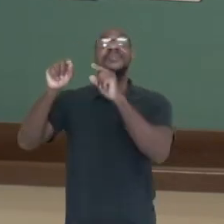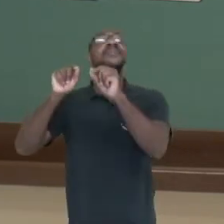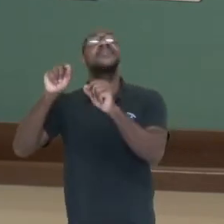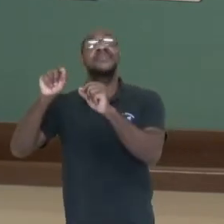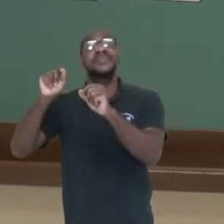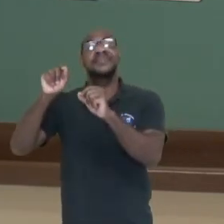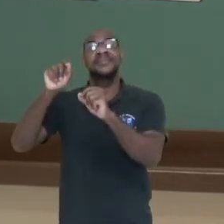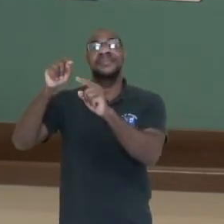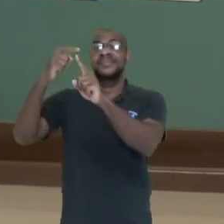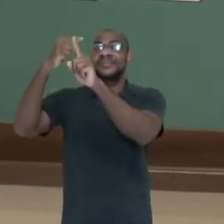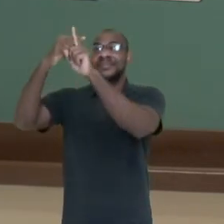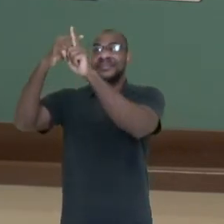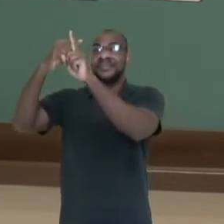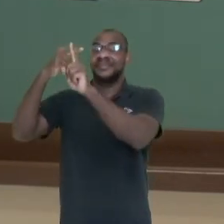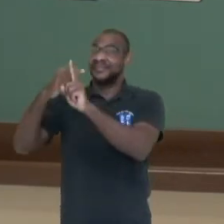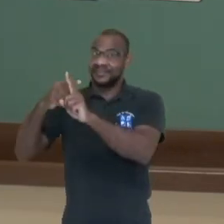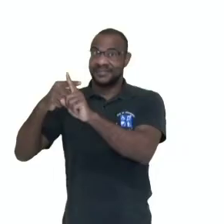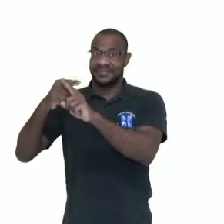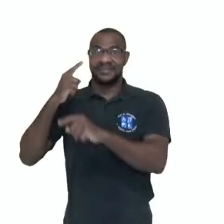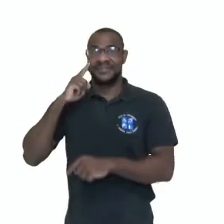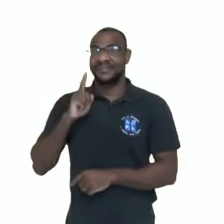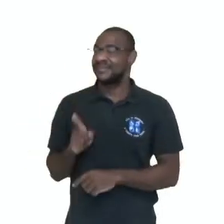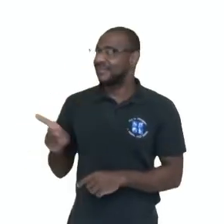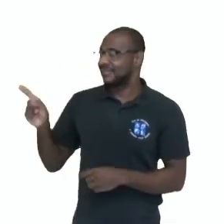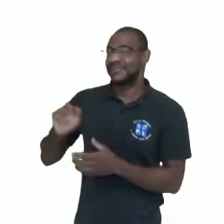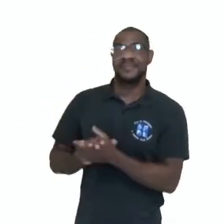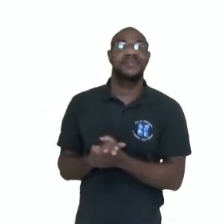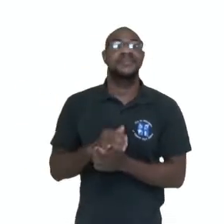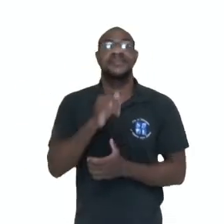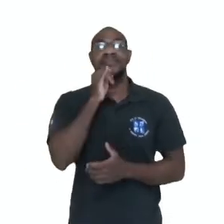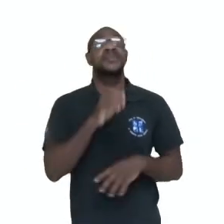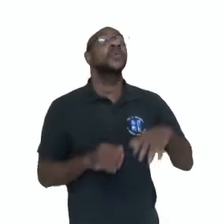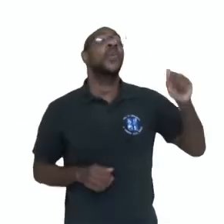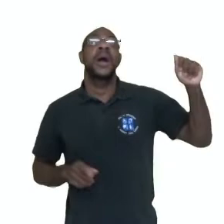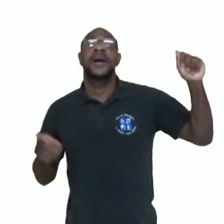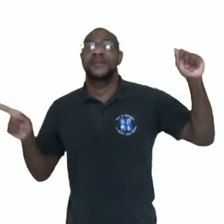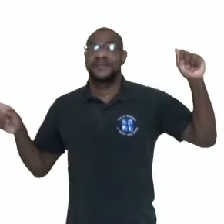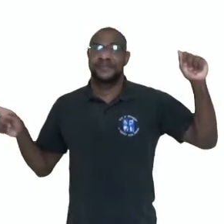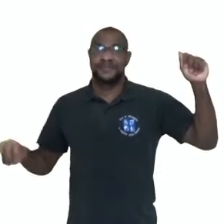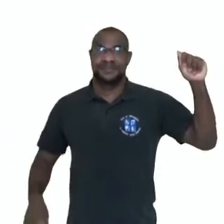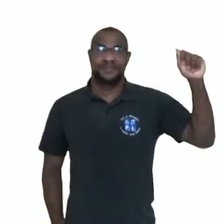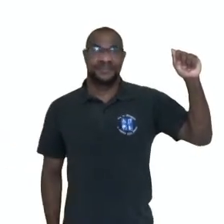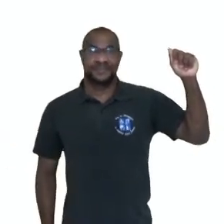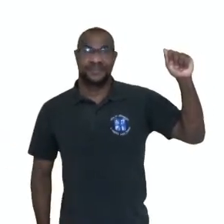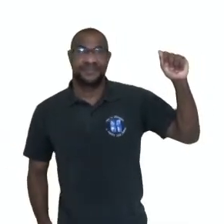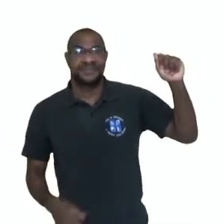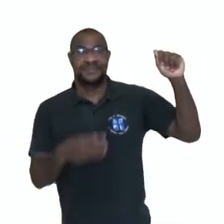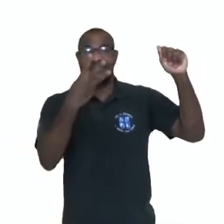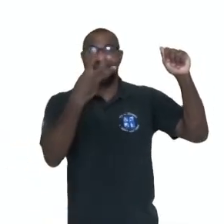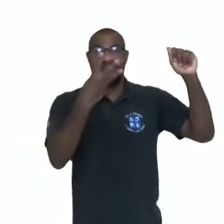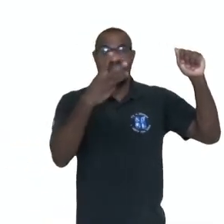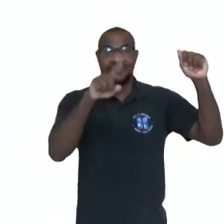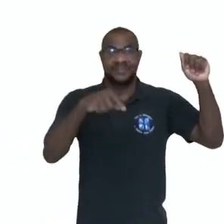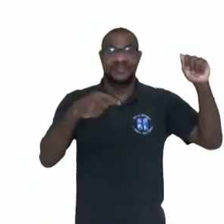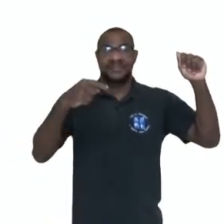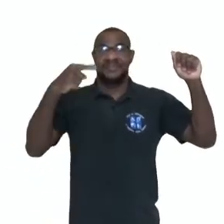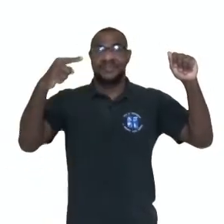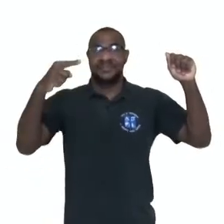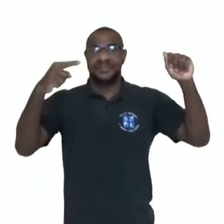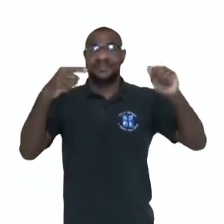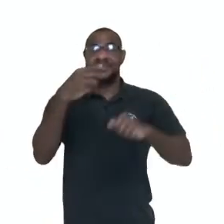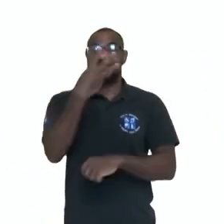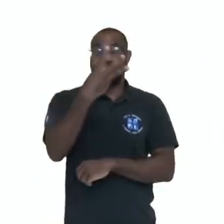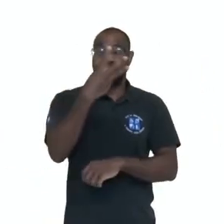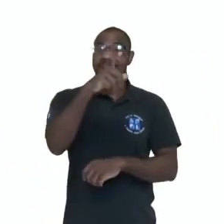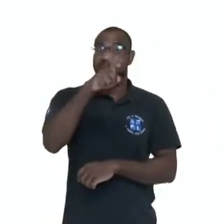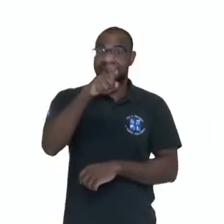está. Então, o ponto A, 3 e menos 2. Então, 3 para x, menos 2 para